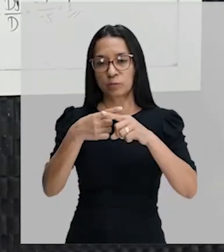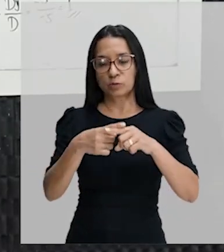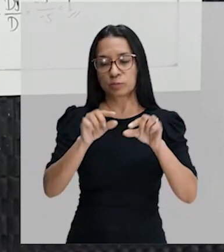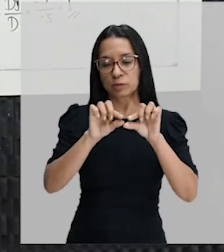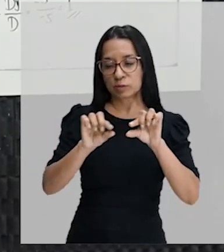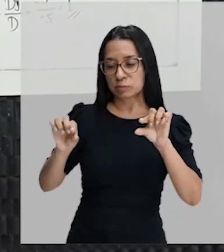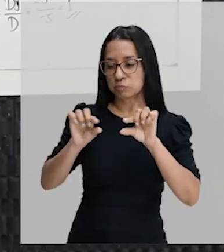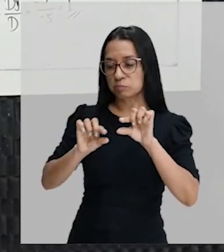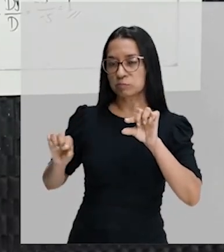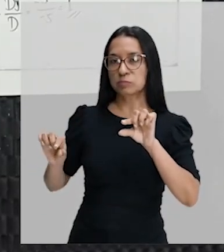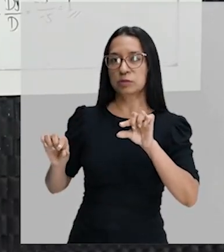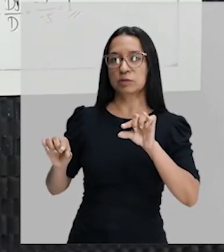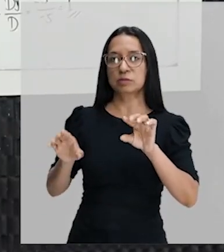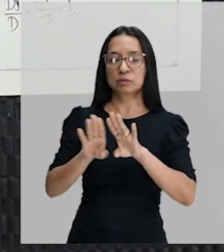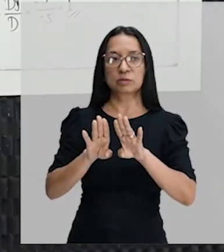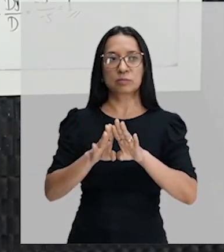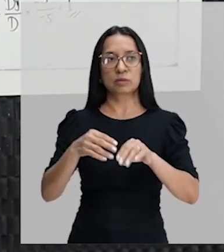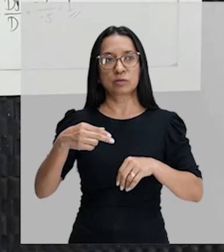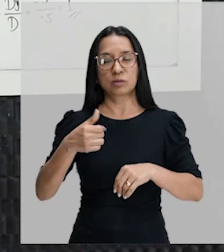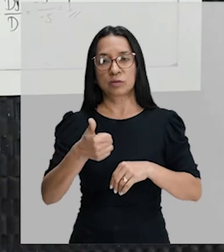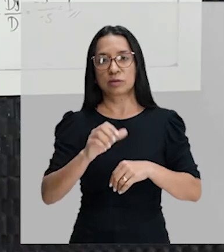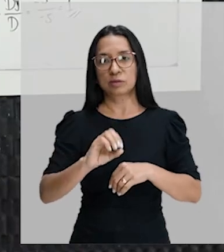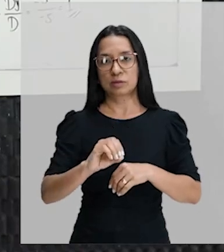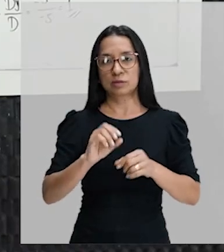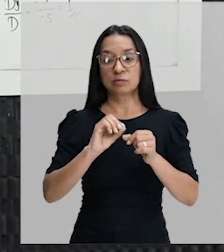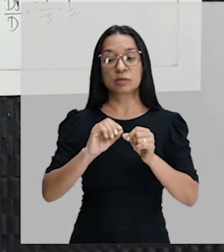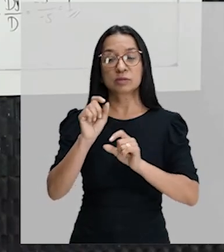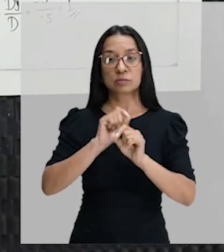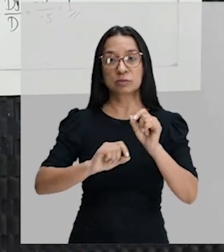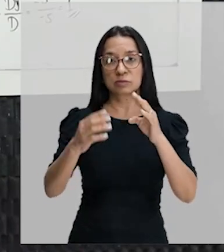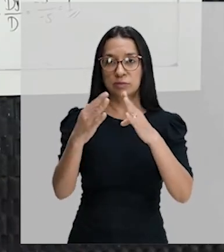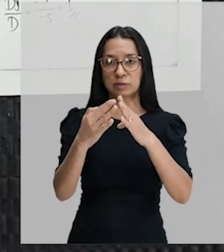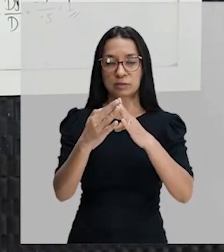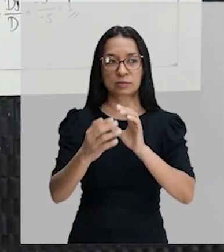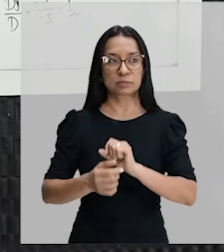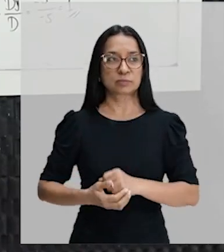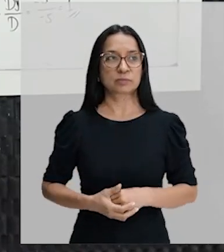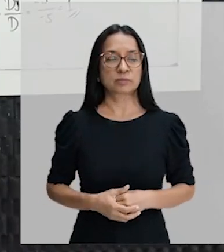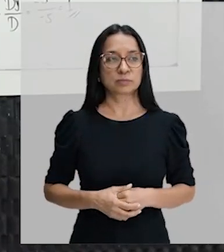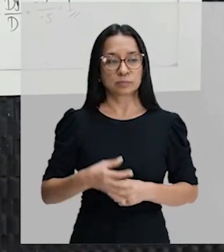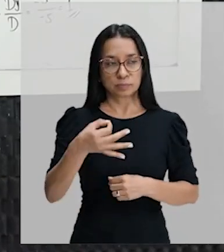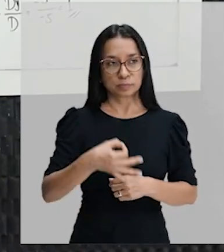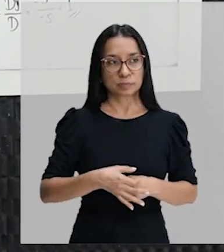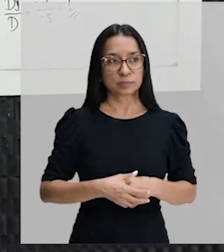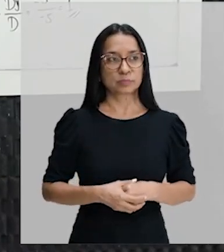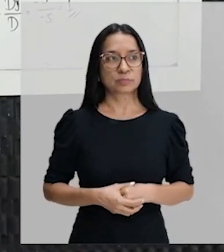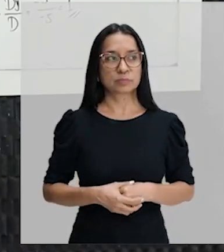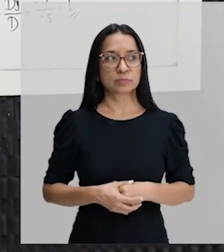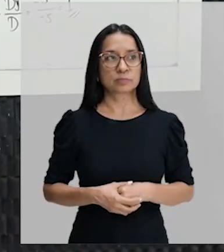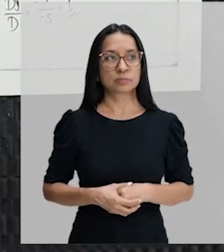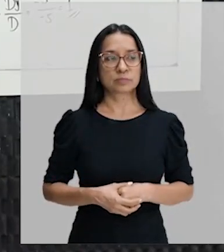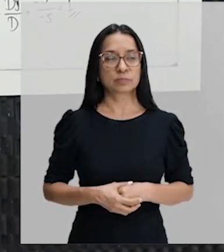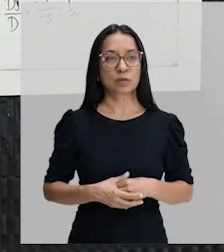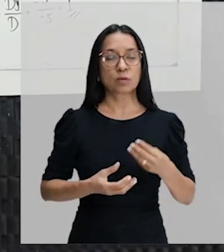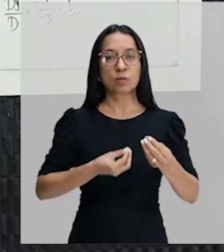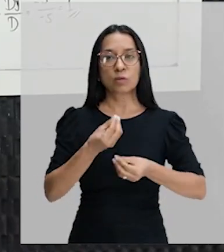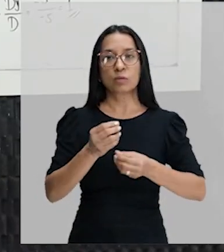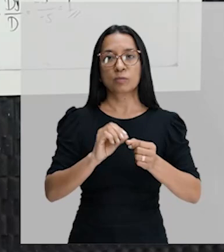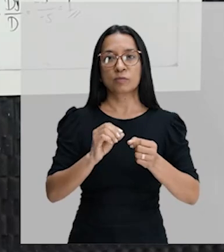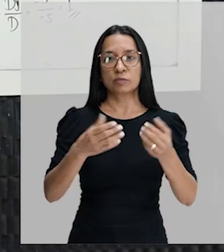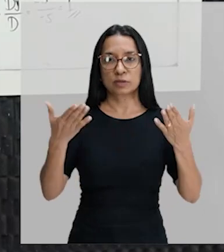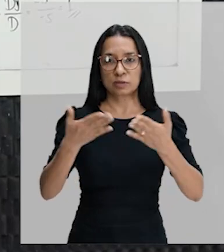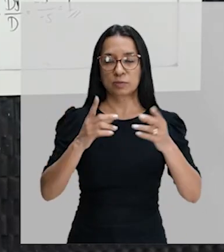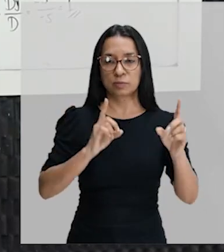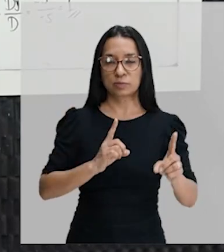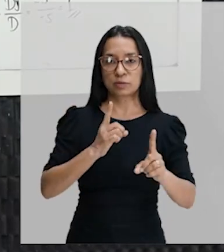vai dar 10. Tá? Façam isso com calma. Certo? Beleza. Como é que eu faço agora